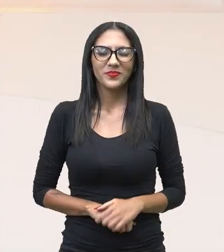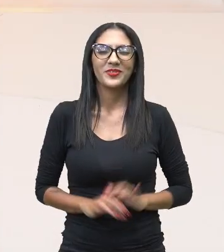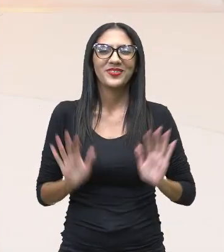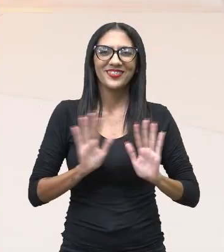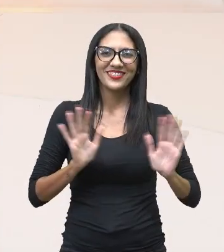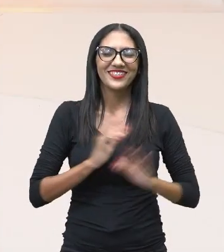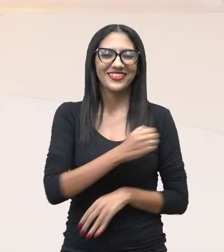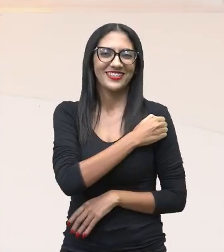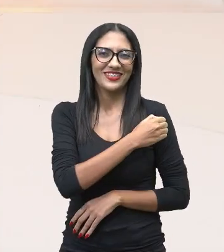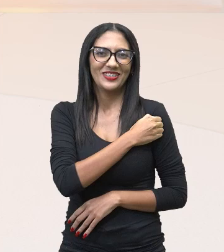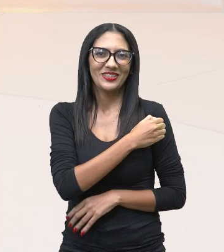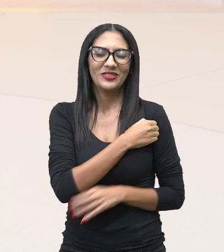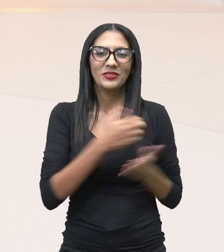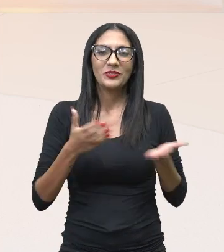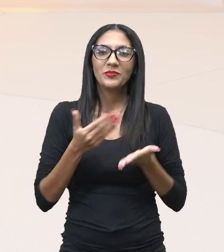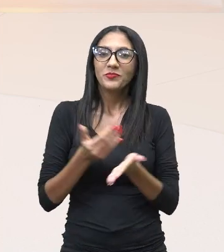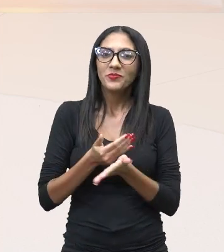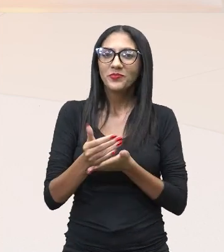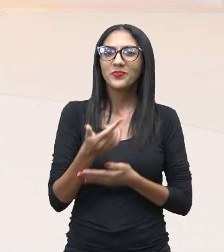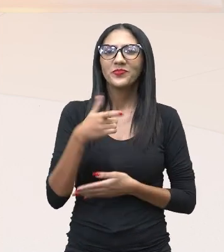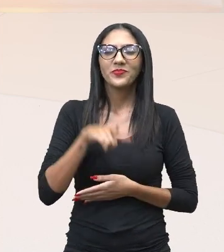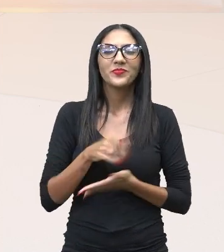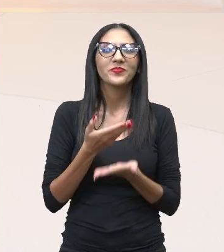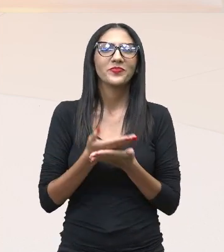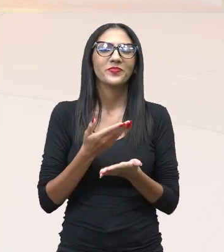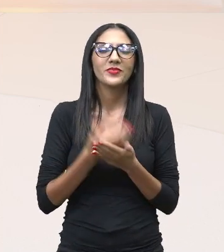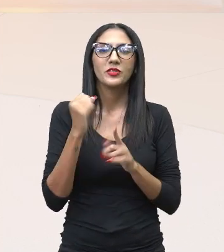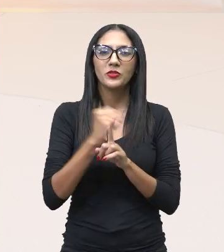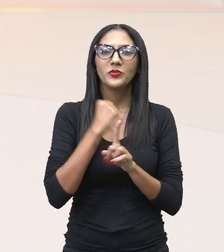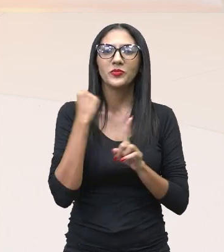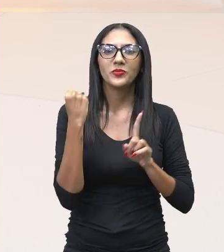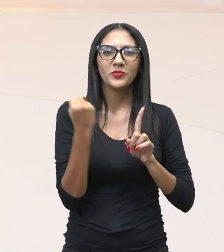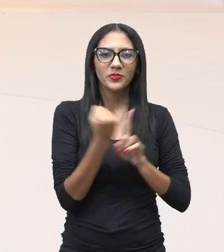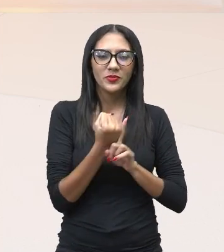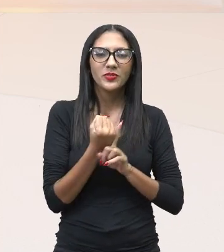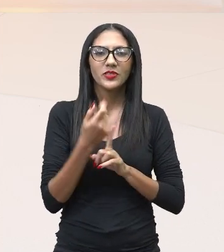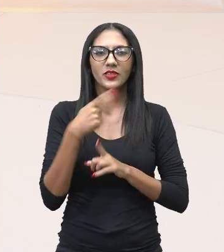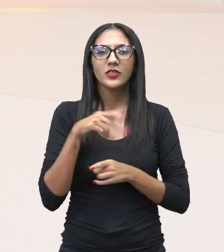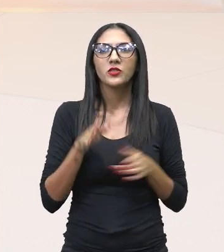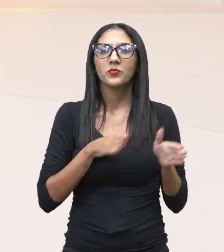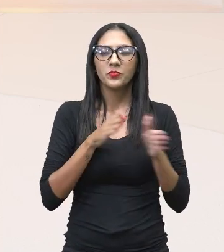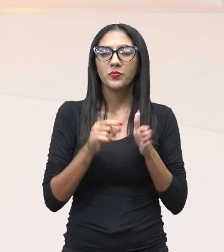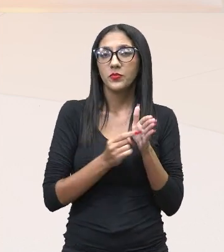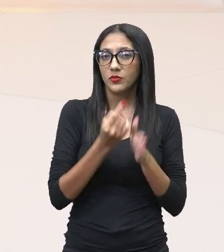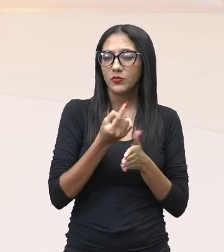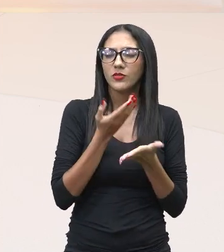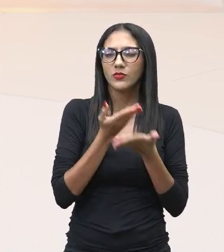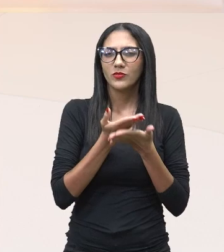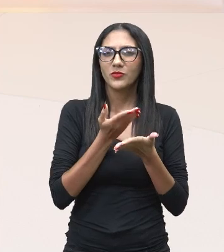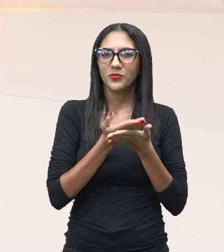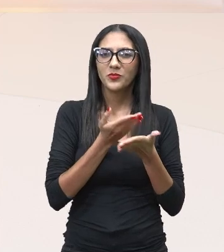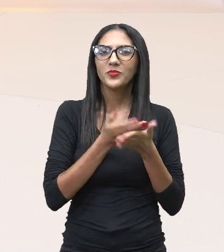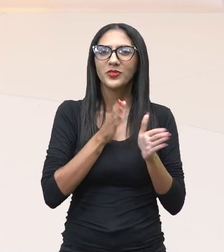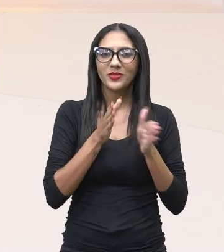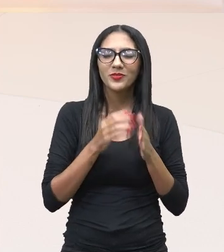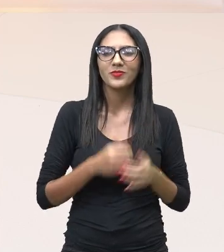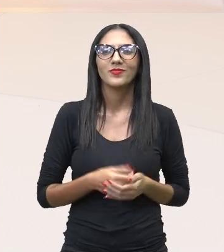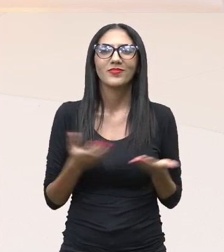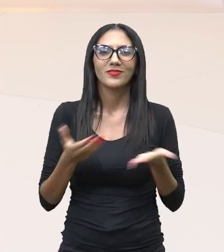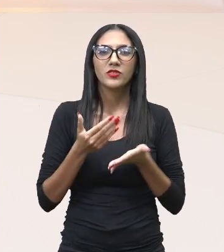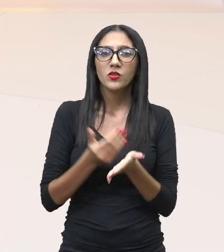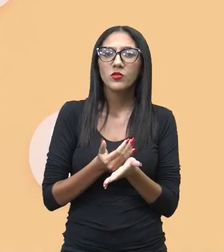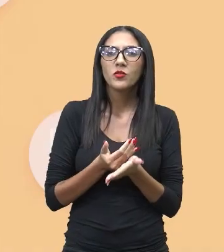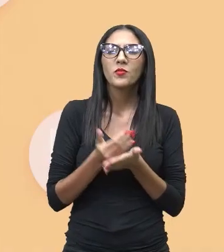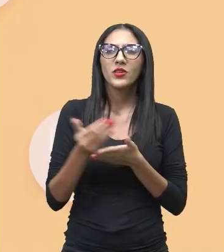Olá pessoal, vamos iniciar mais uma aula de Sociologia aqui na nossa unidade 1, né? Estamos aí iniciando